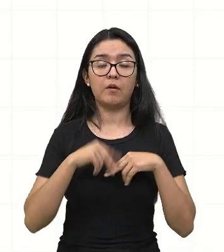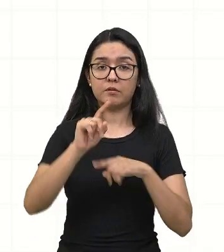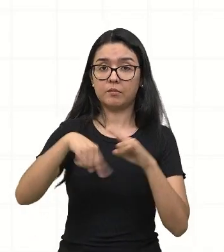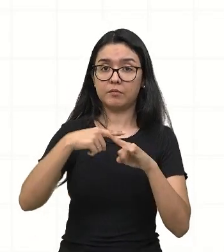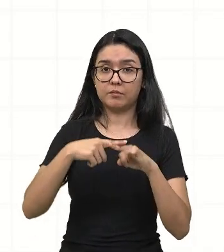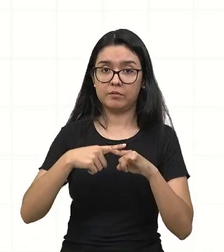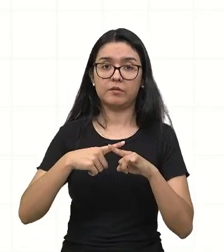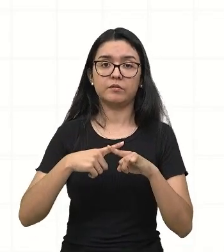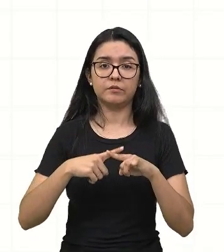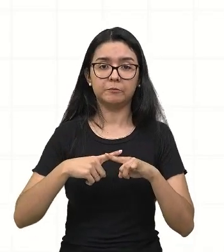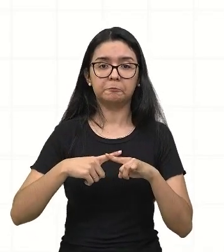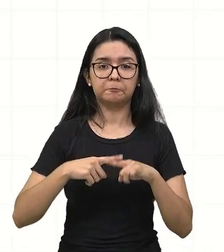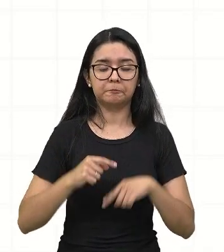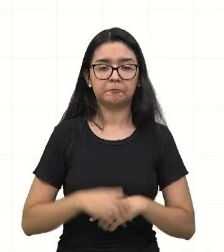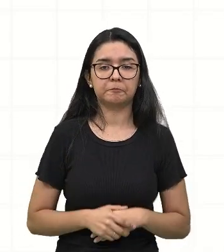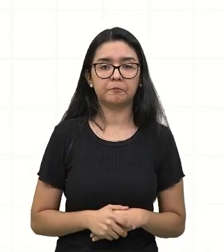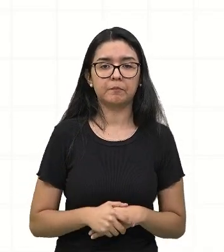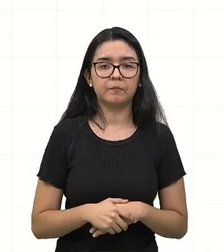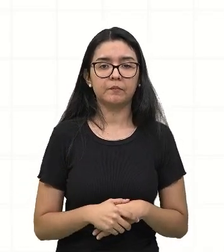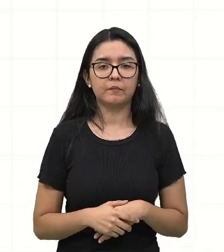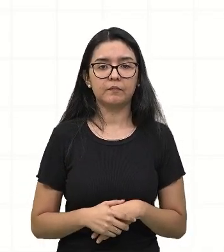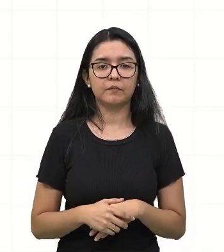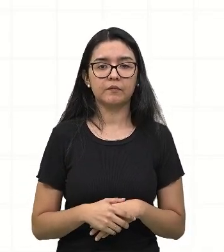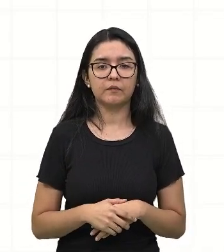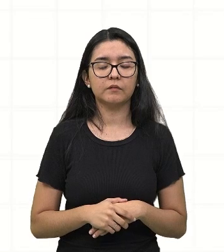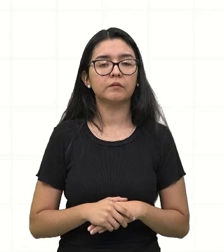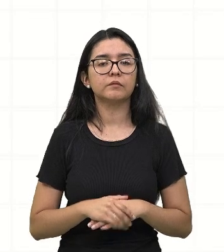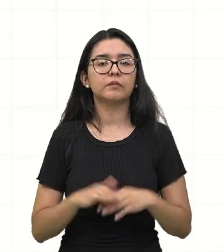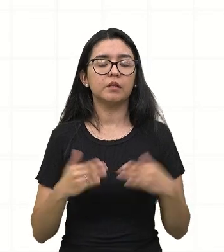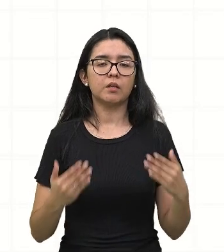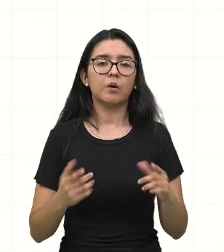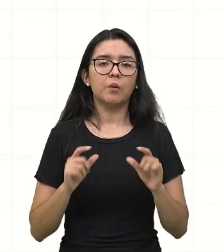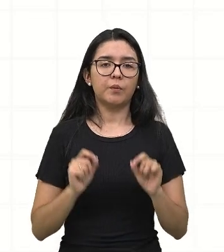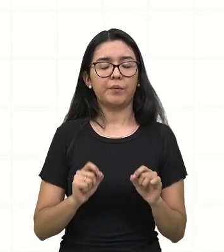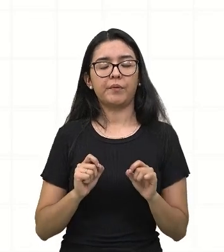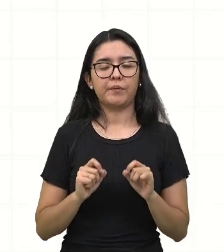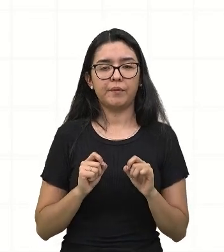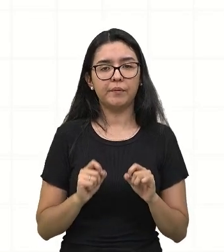multiplicação, não tão importante,